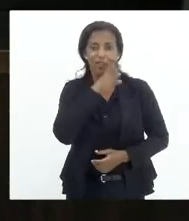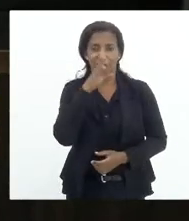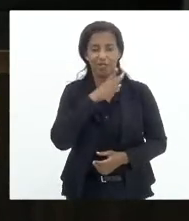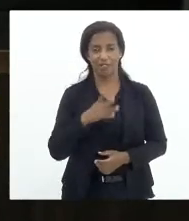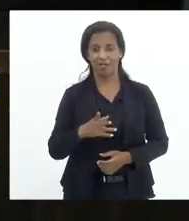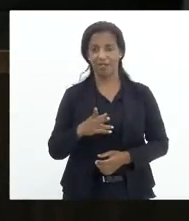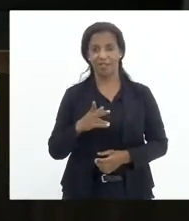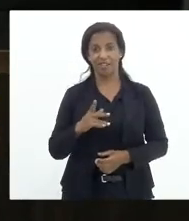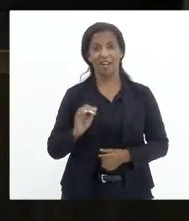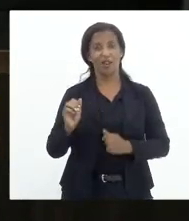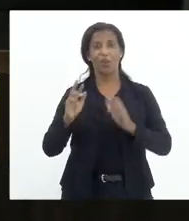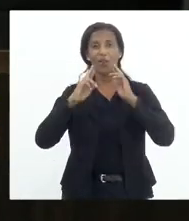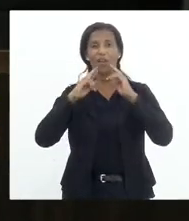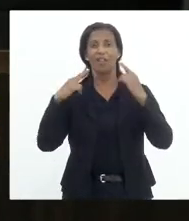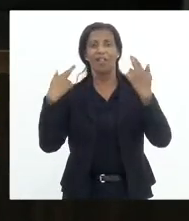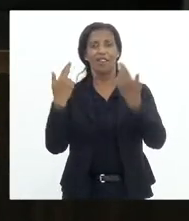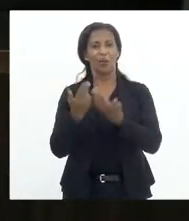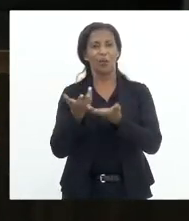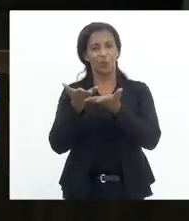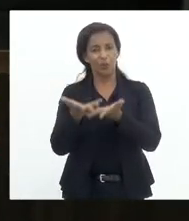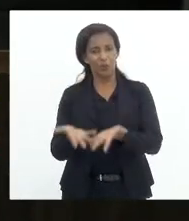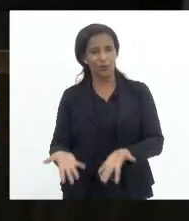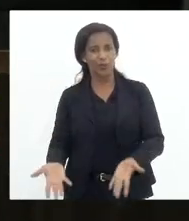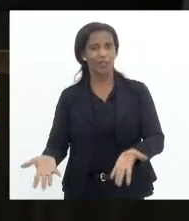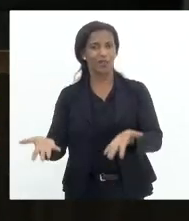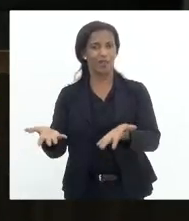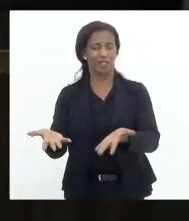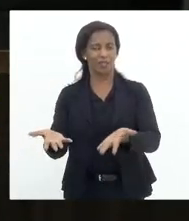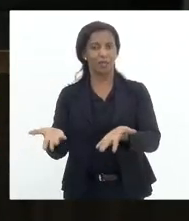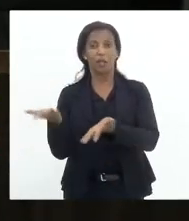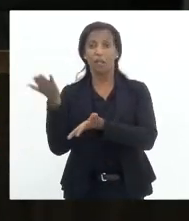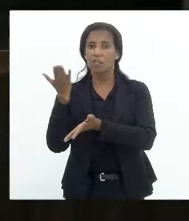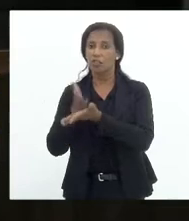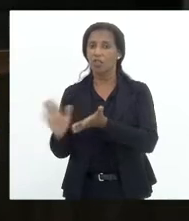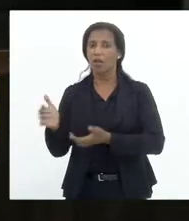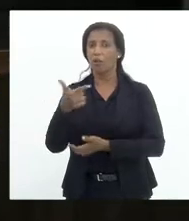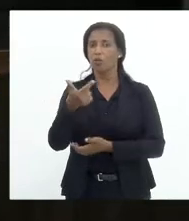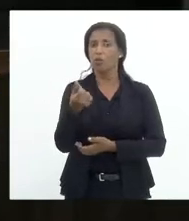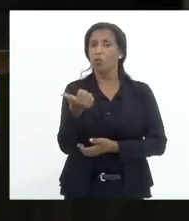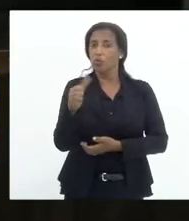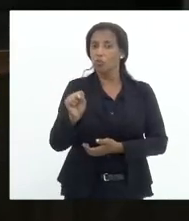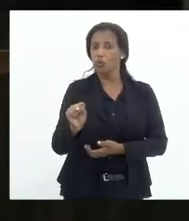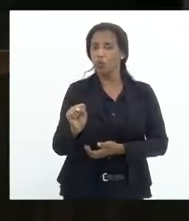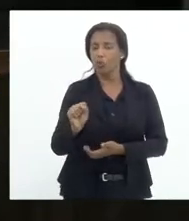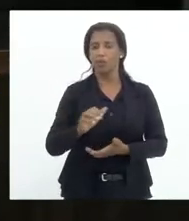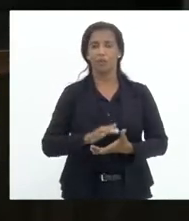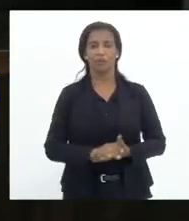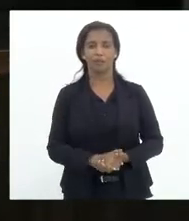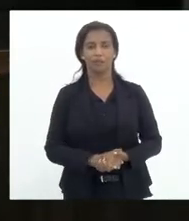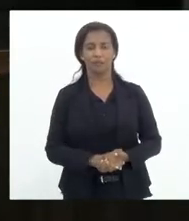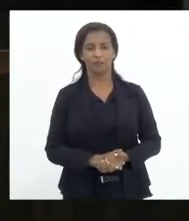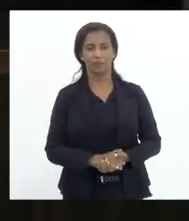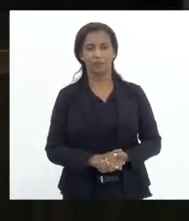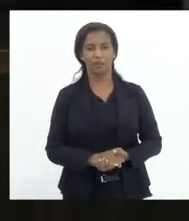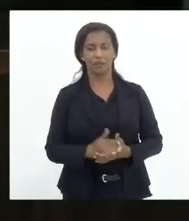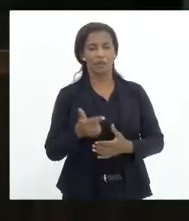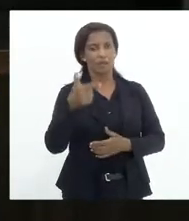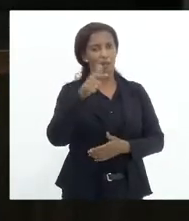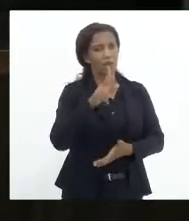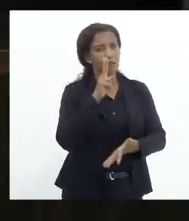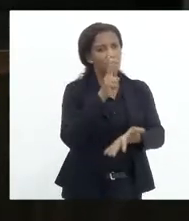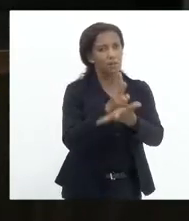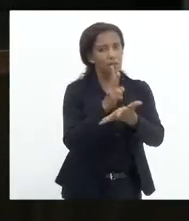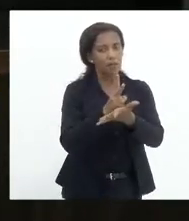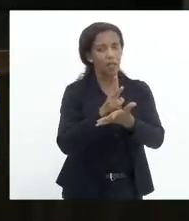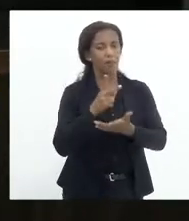nada na nossa sessão solene Oi e aí a gente acabou por isso em 18 então muitas vezes